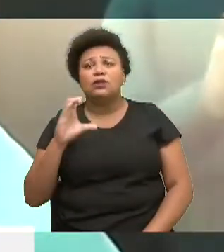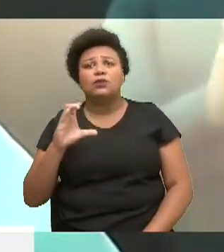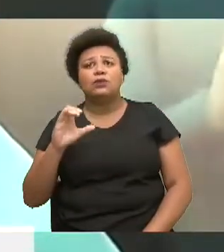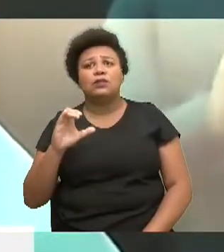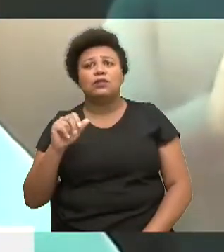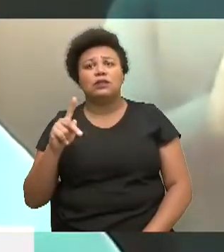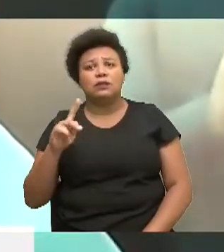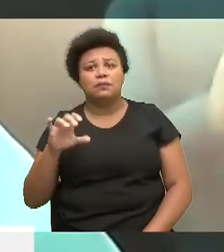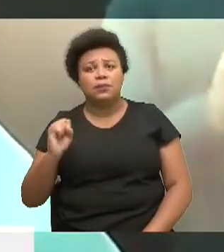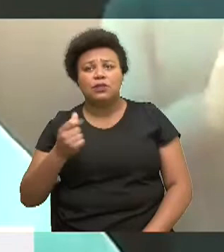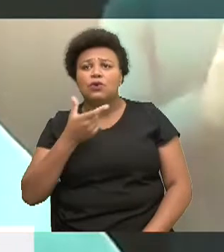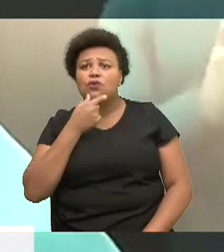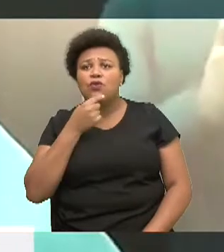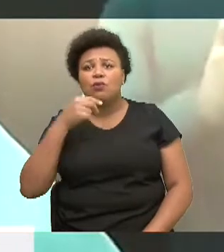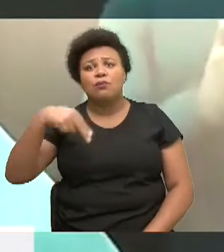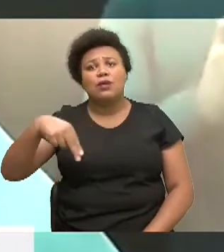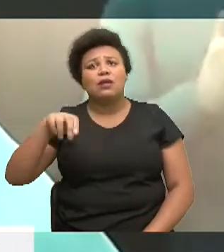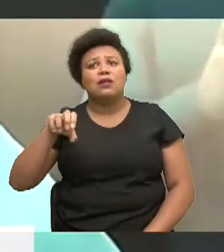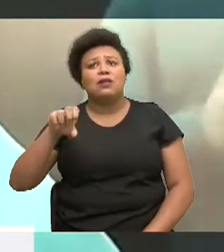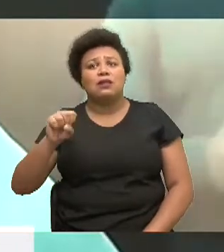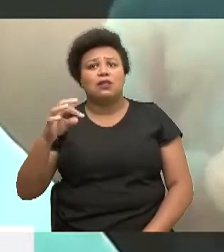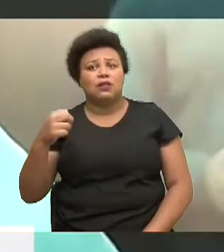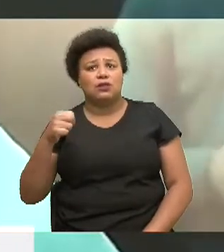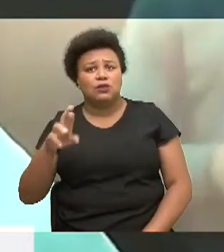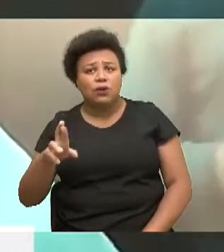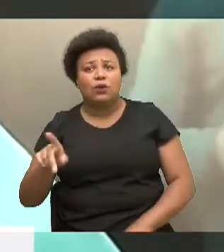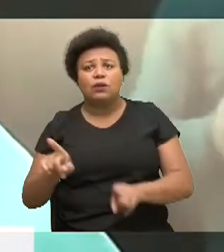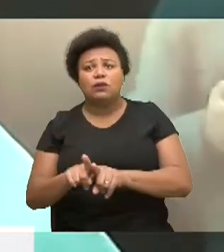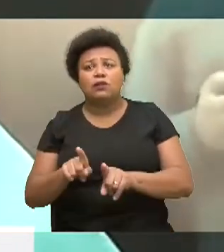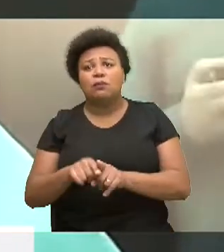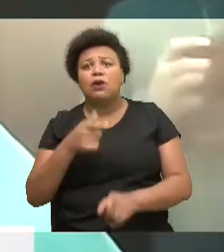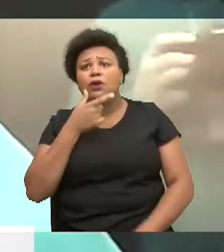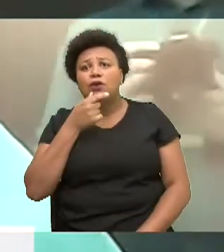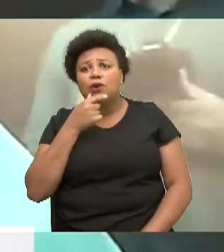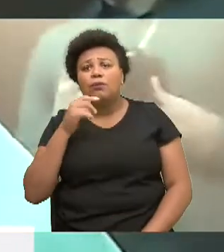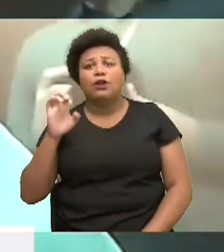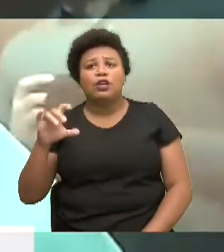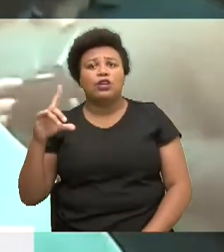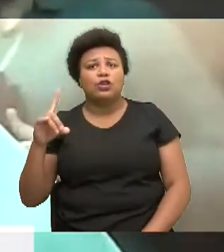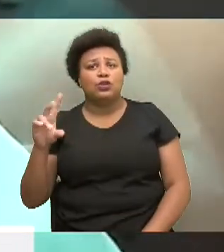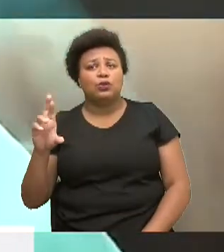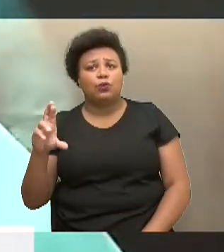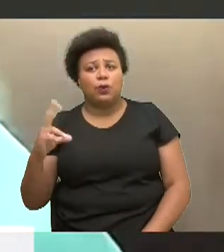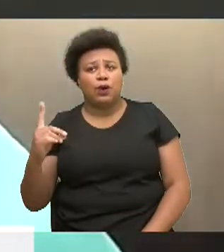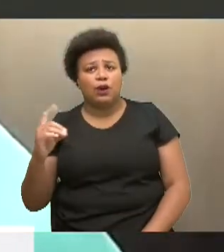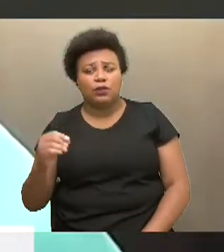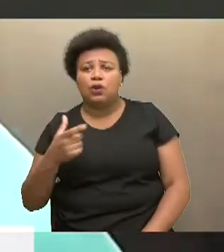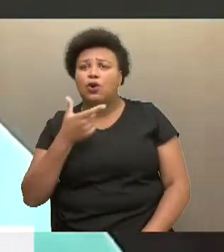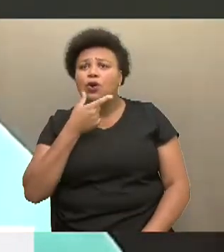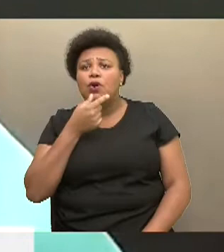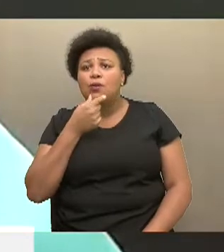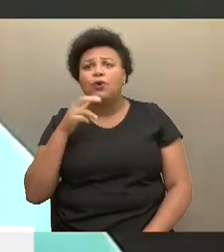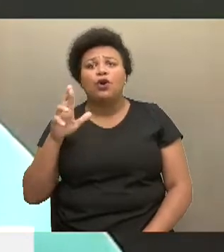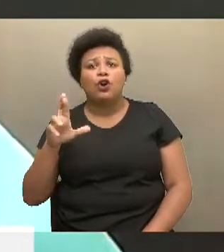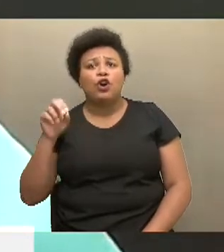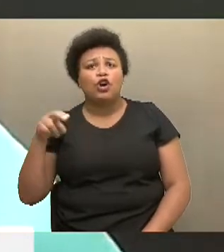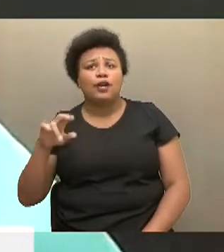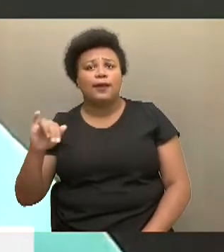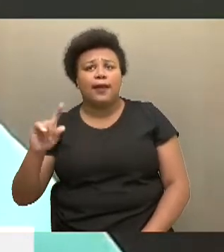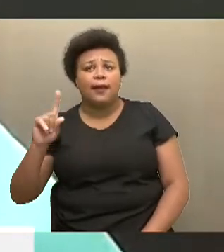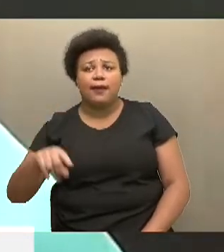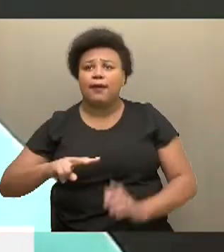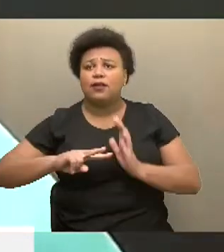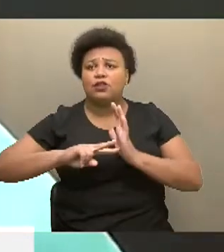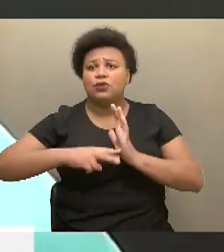o Nestor e o Eduardo Santos da avicultura, o Ronei e o Mussali do Sindicato das Indústrias de